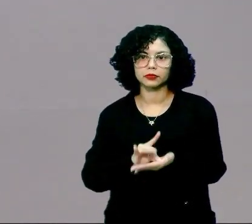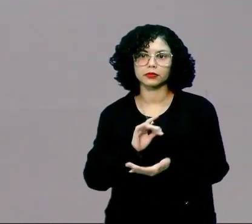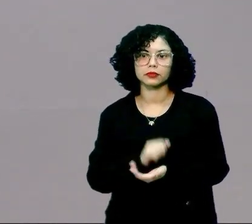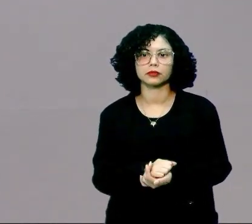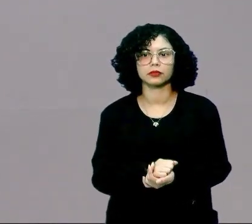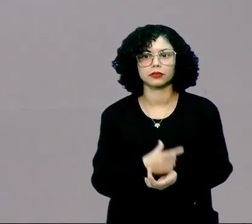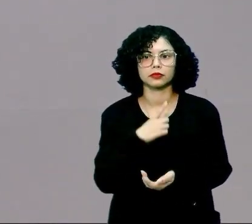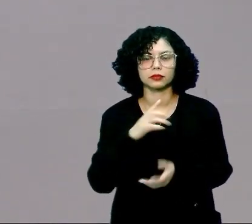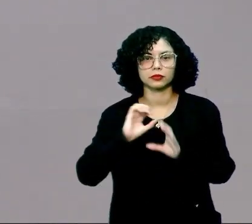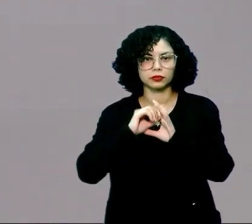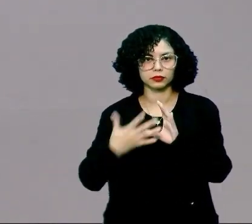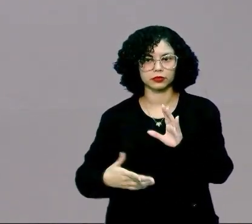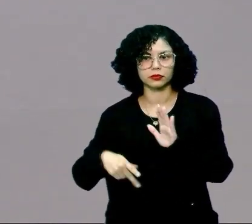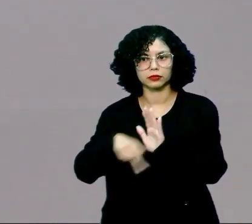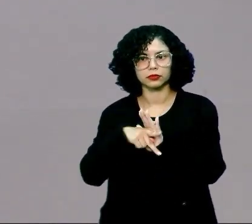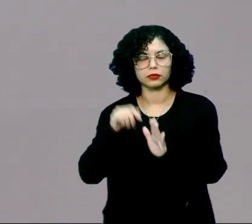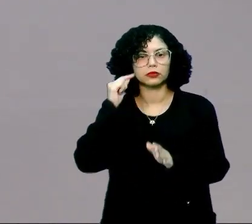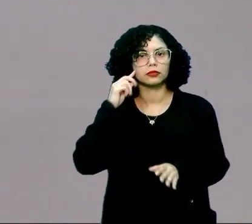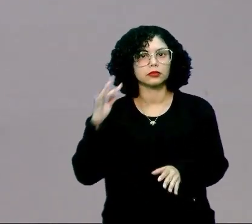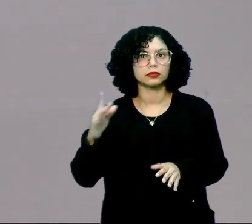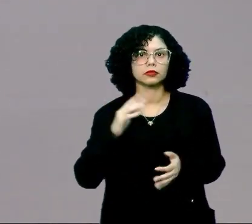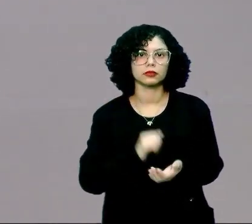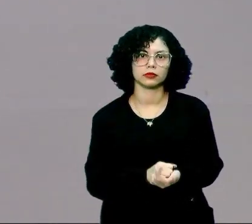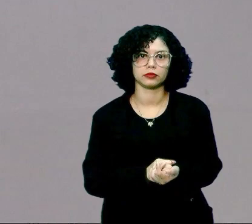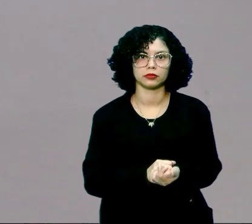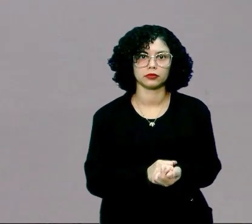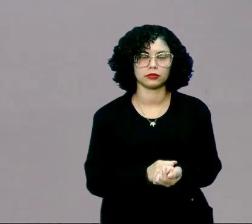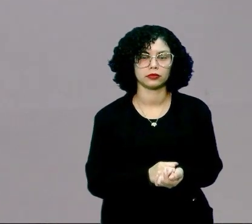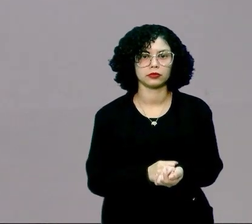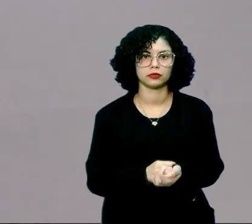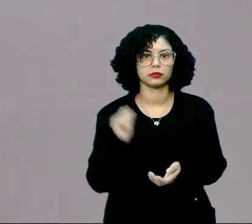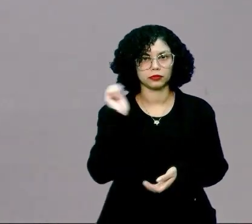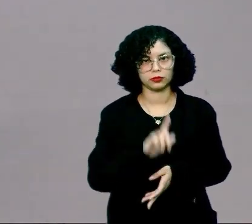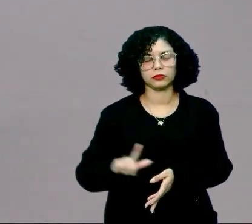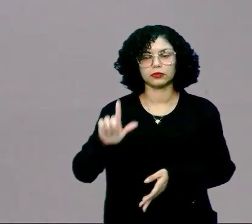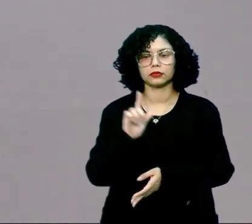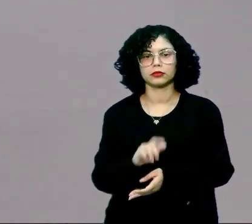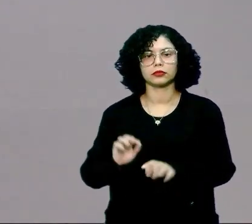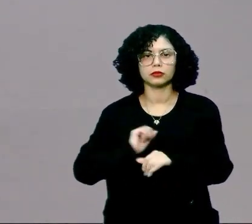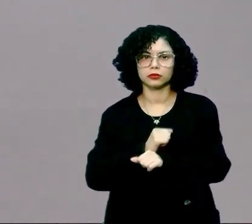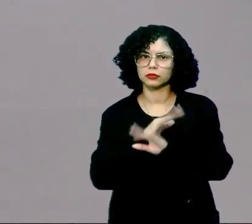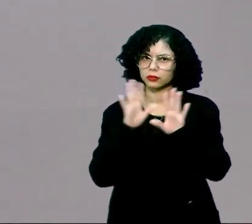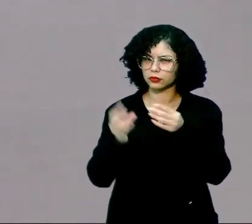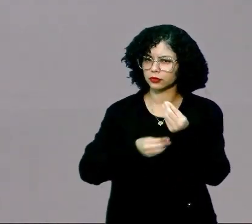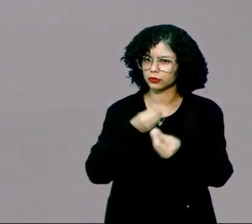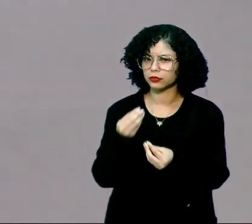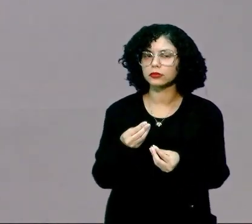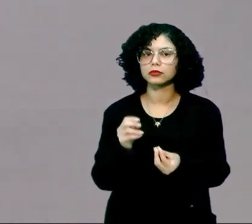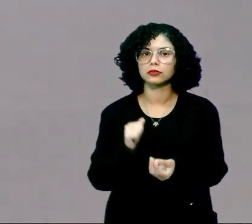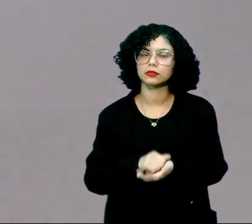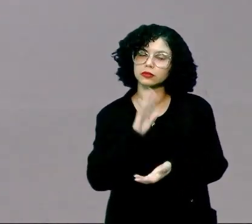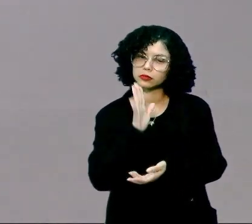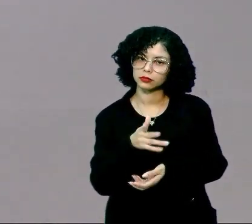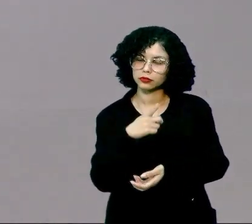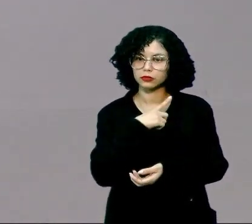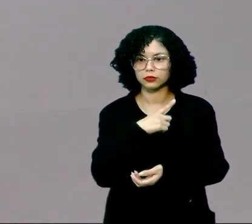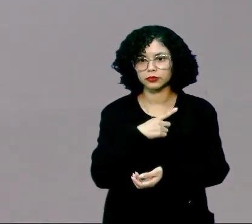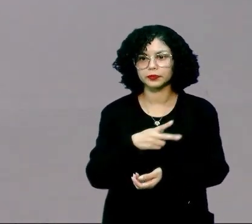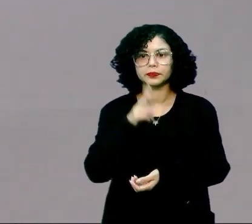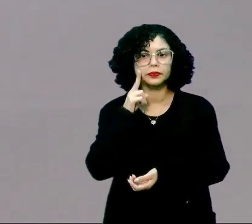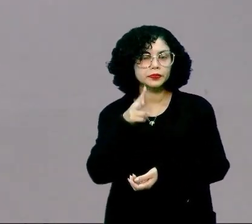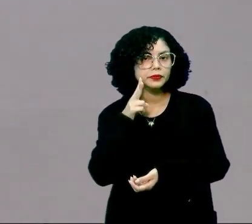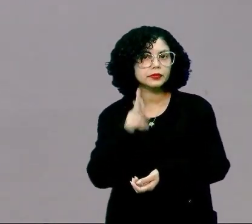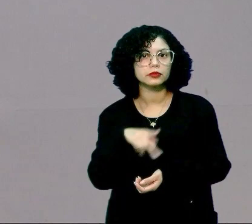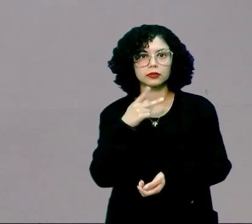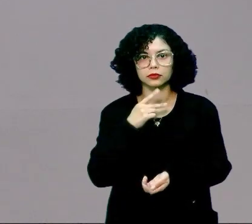tem esse caráter aí reflexivo da literatura. É tanto que, por exemplo, você já deve ter ouvido